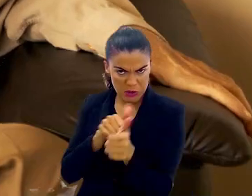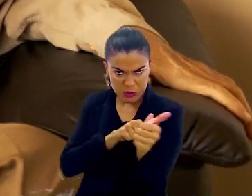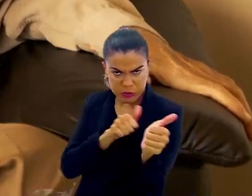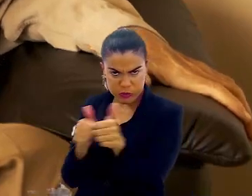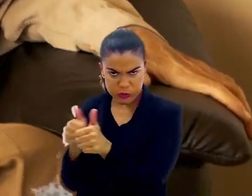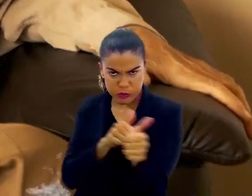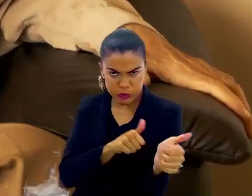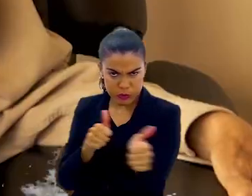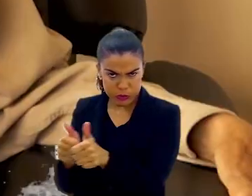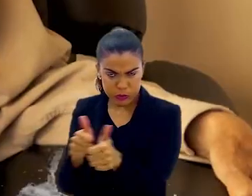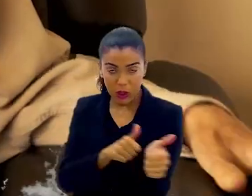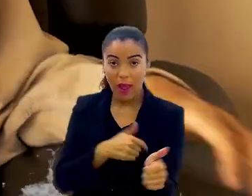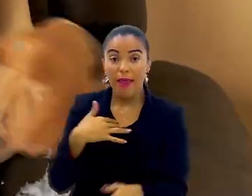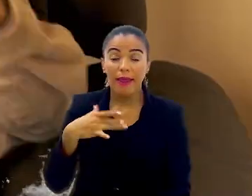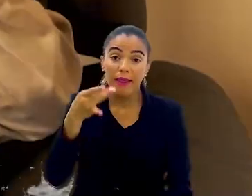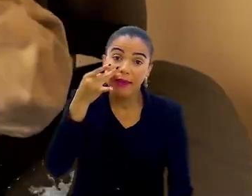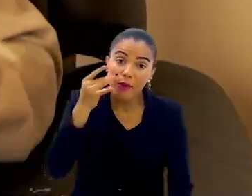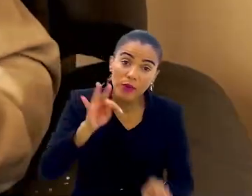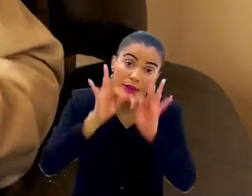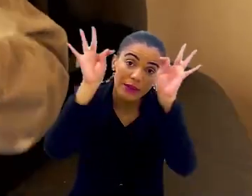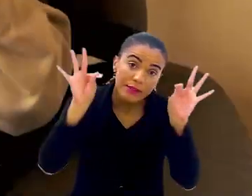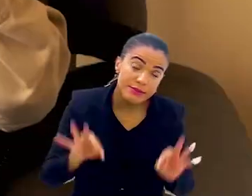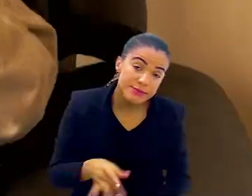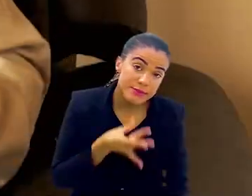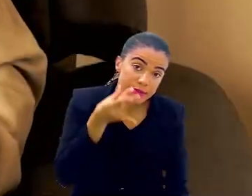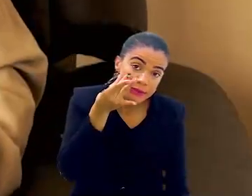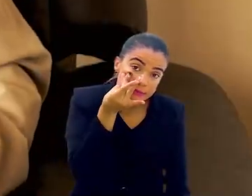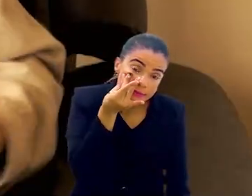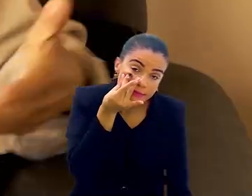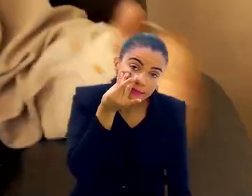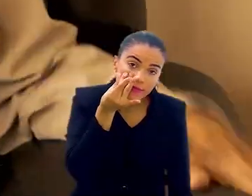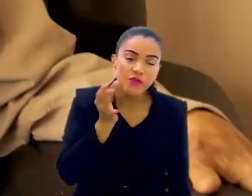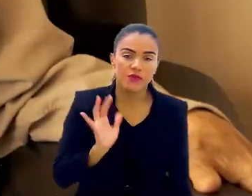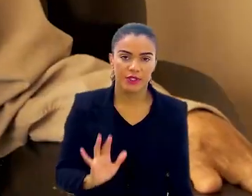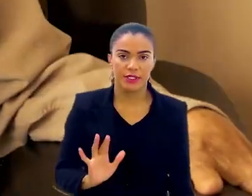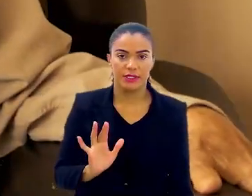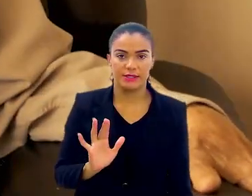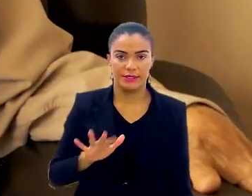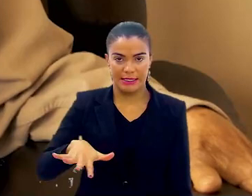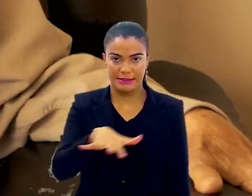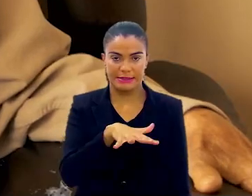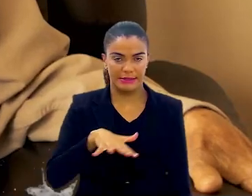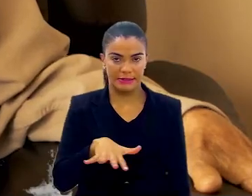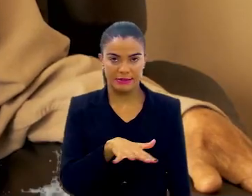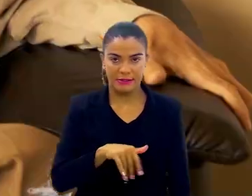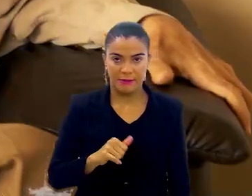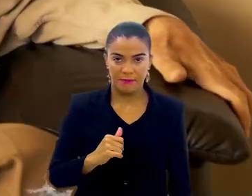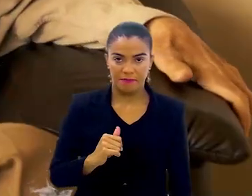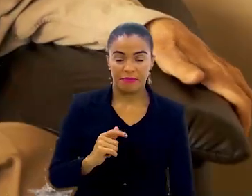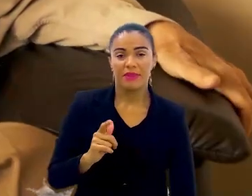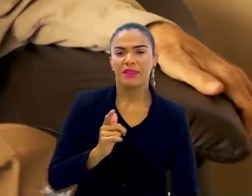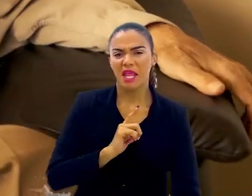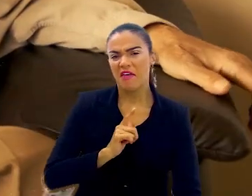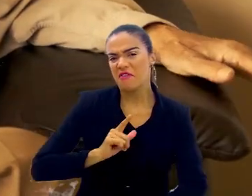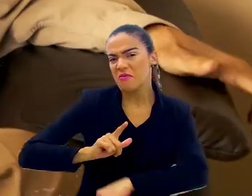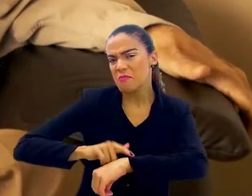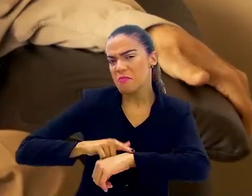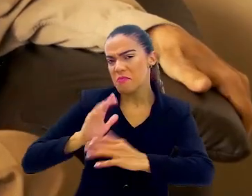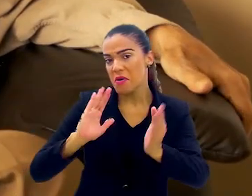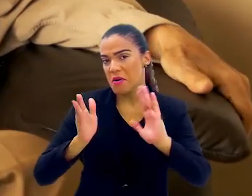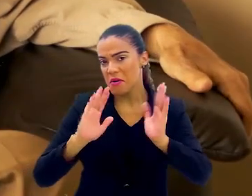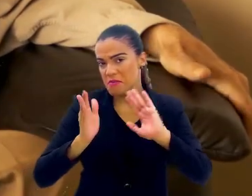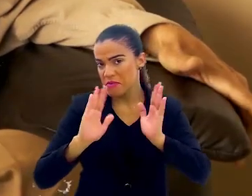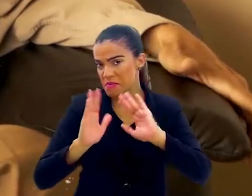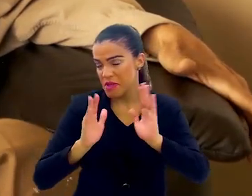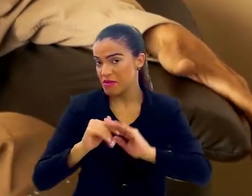veio atrás. Sou testemunha ocular e presencial dessa ocorrência. Teve uma determinada